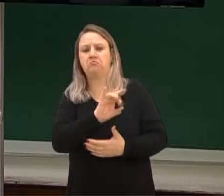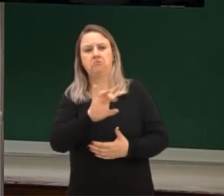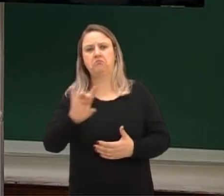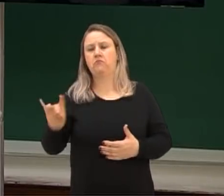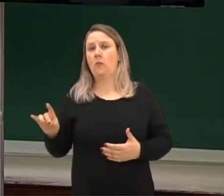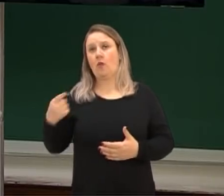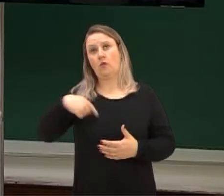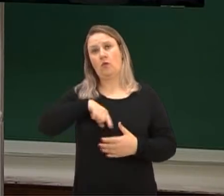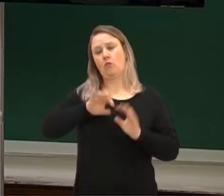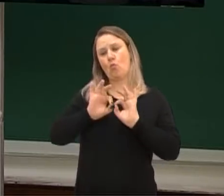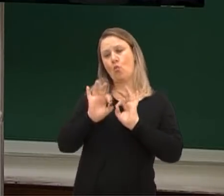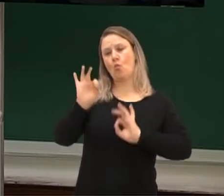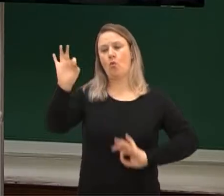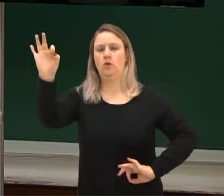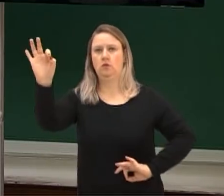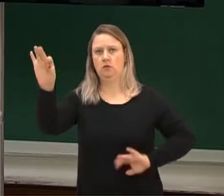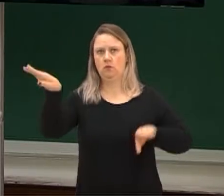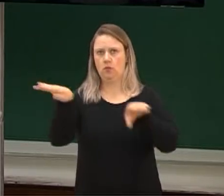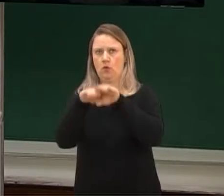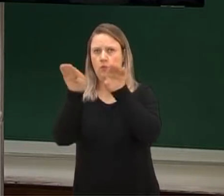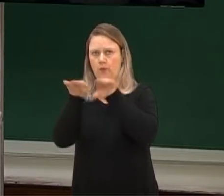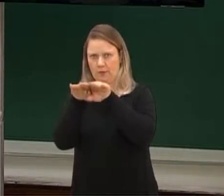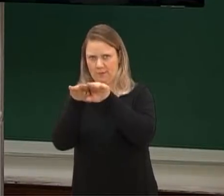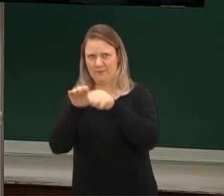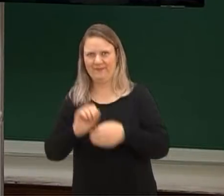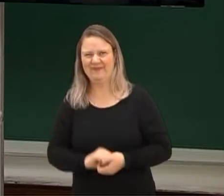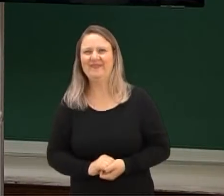nós estamos longe do contato das placas tectônicas.